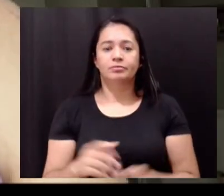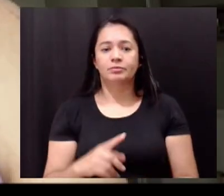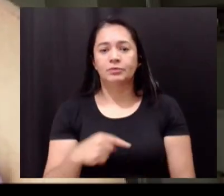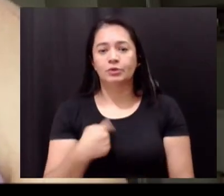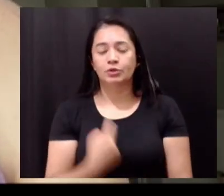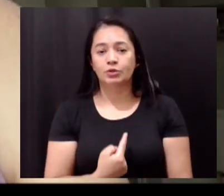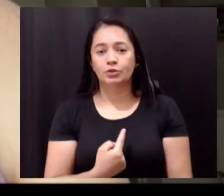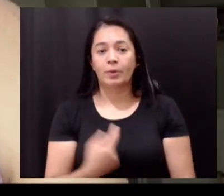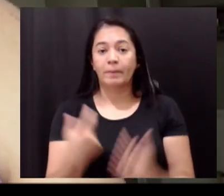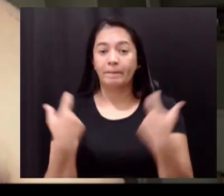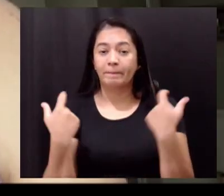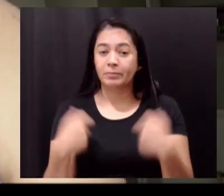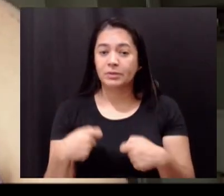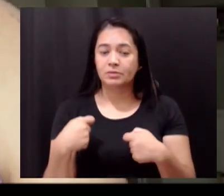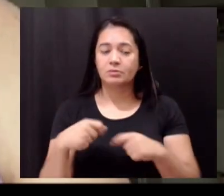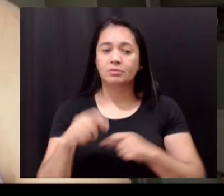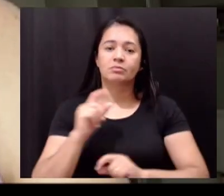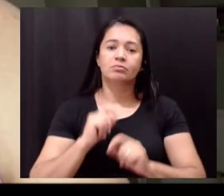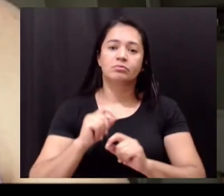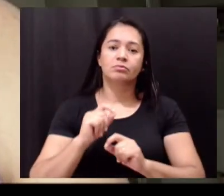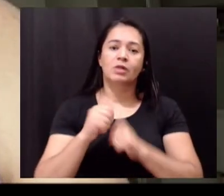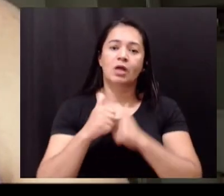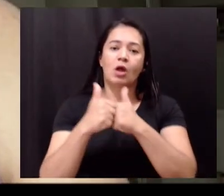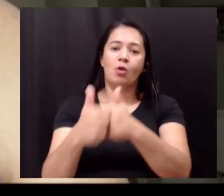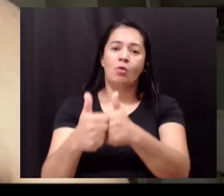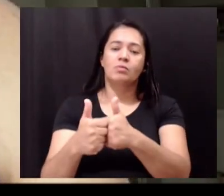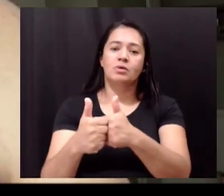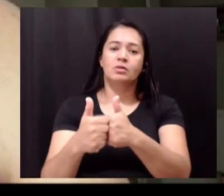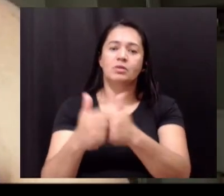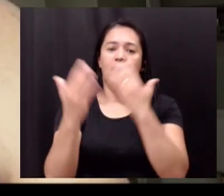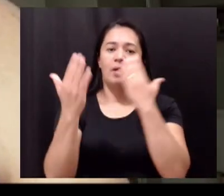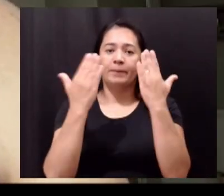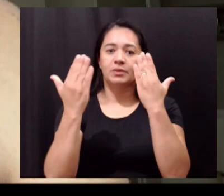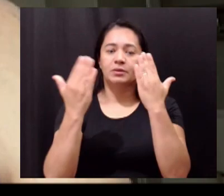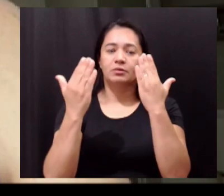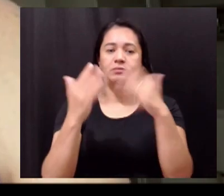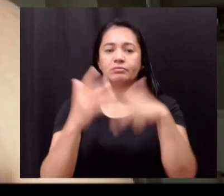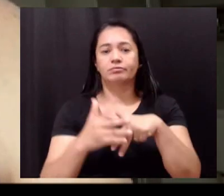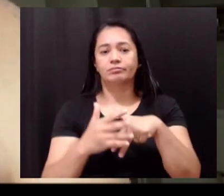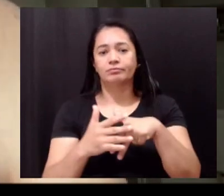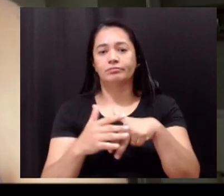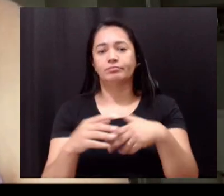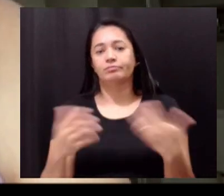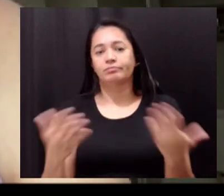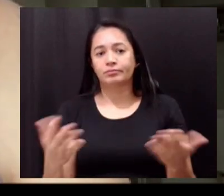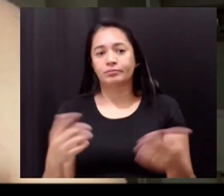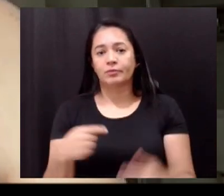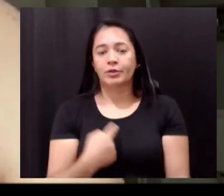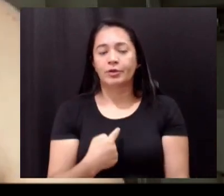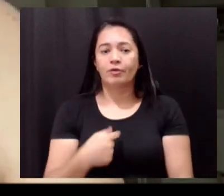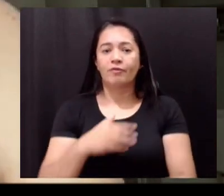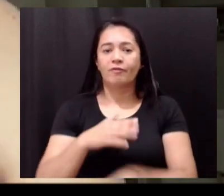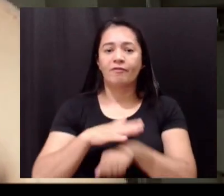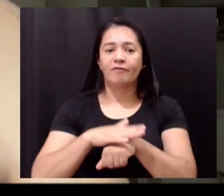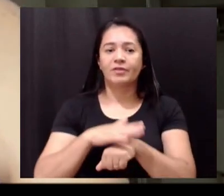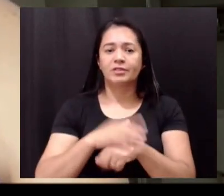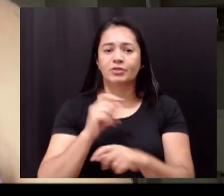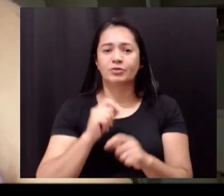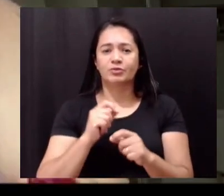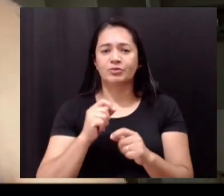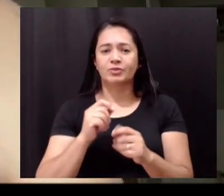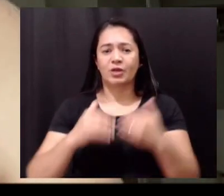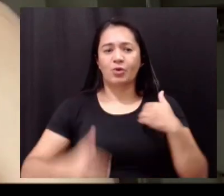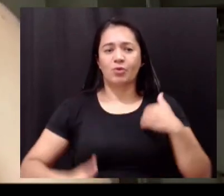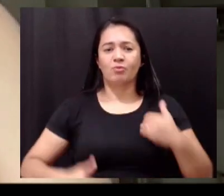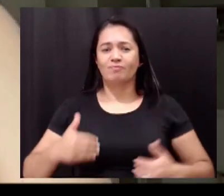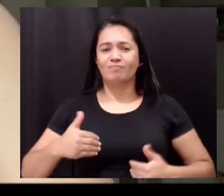precisa ter um acompanhamento psicológico dessas pacientes. Afinal de contas, eu estou fazendo uma agressão ao corpo delas, né? Eu estou fazendo